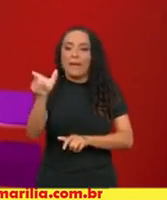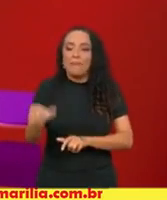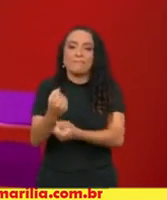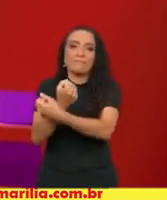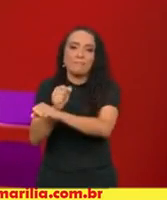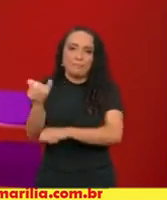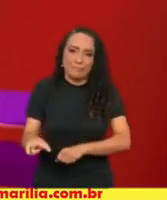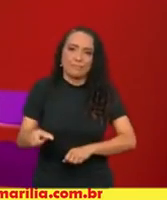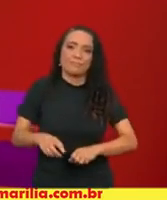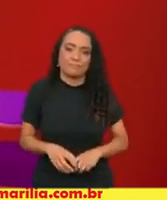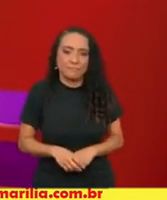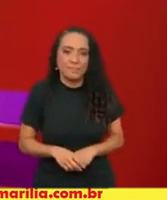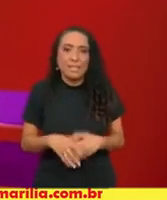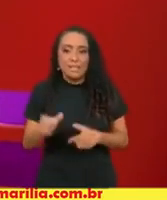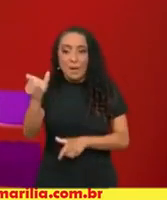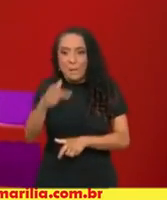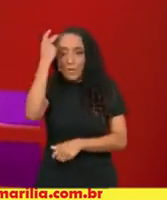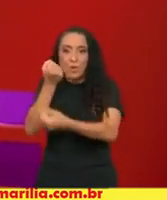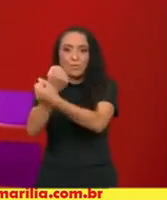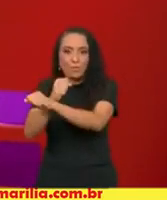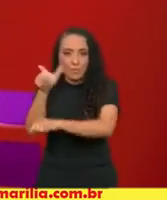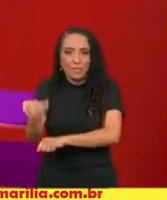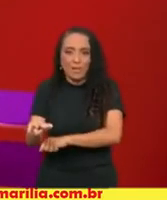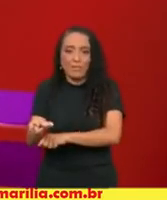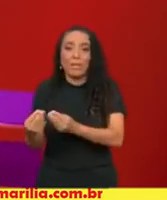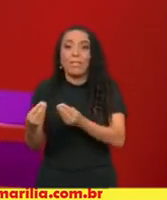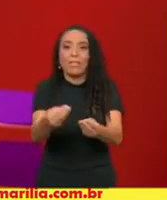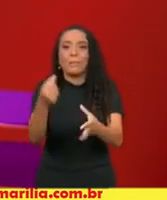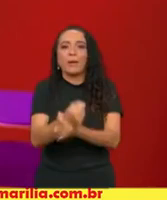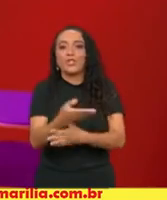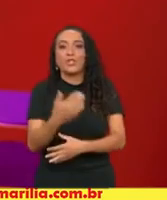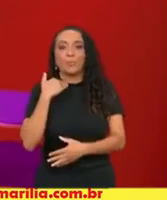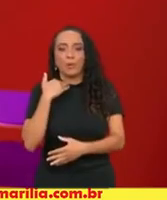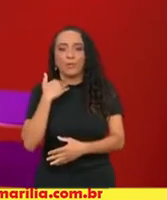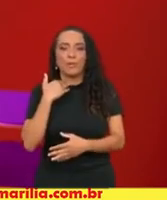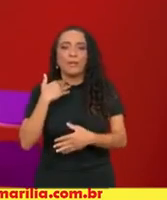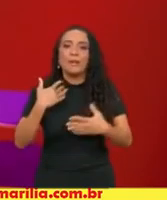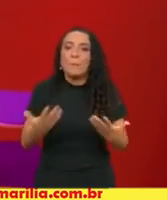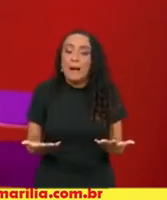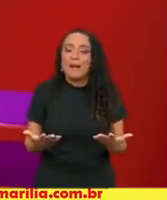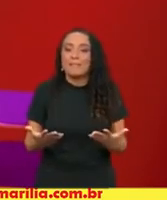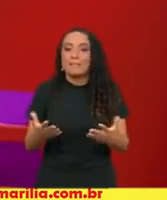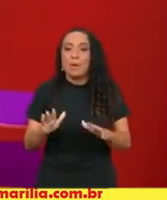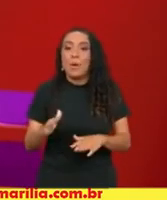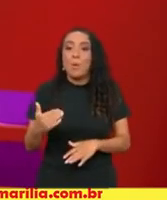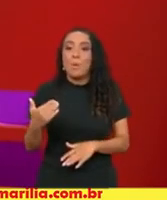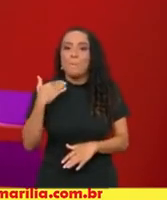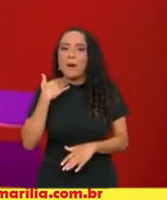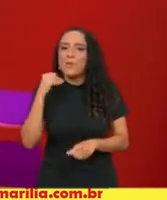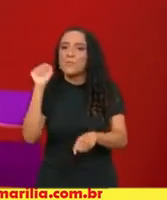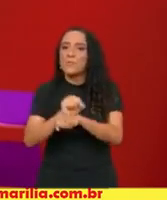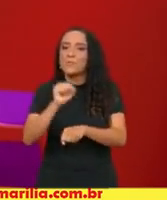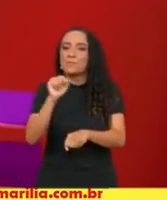Não para por aí. Aí o escravo já se financiarizou, efetivamente. Agora, o banco não espera o tempo do